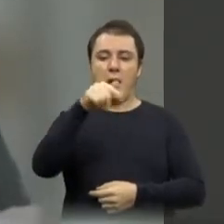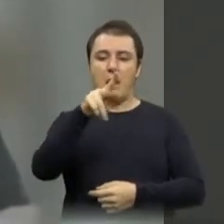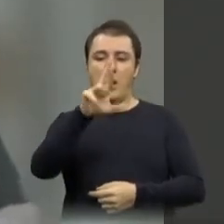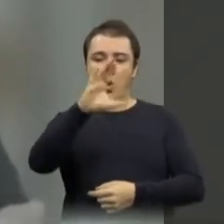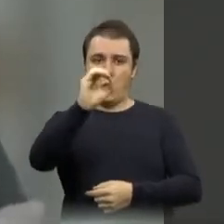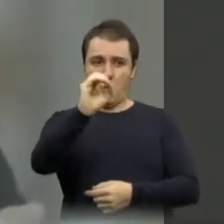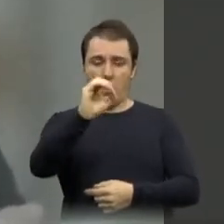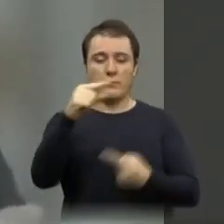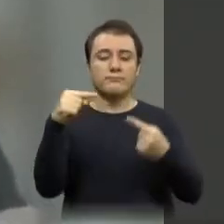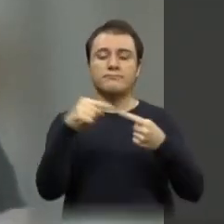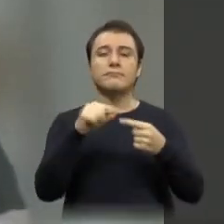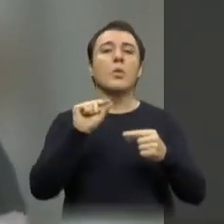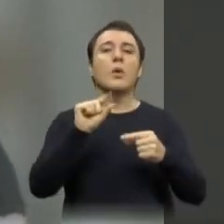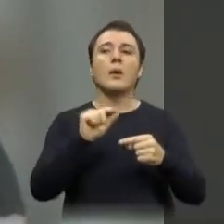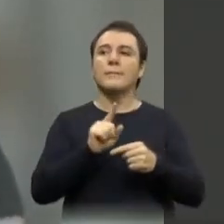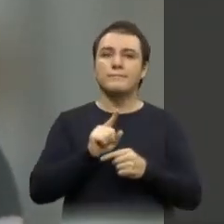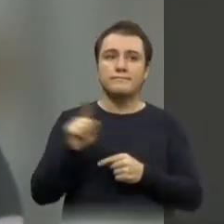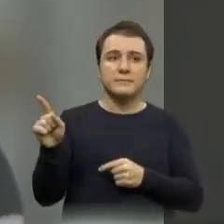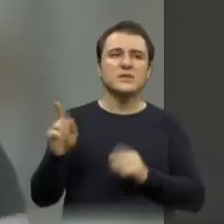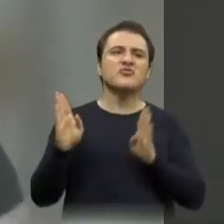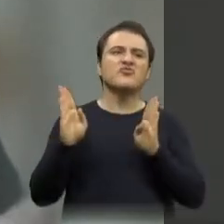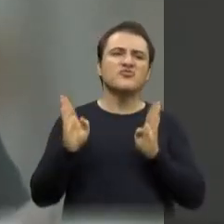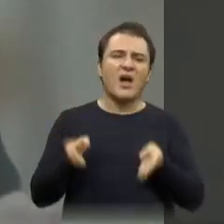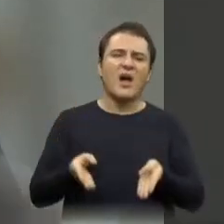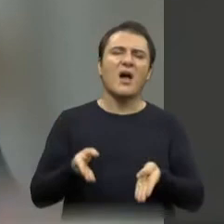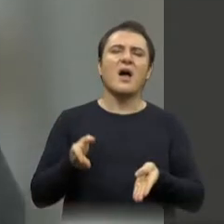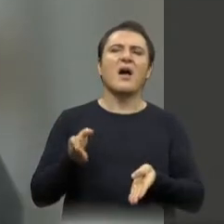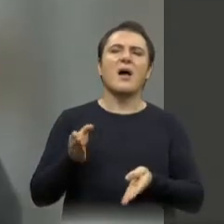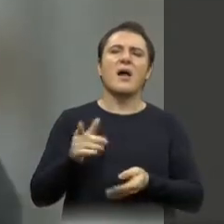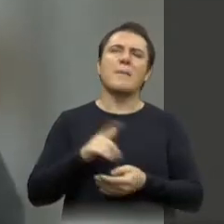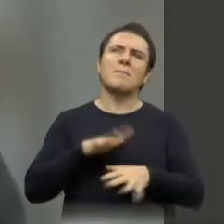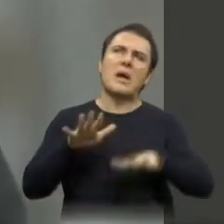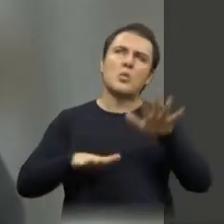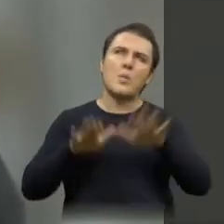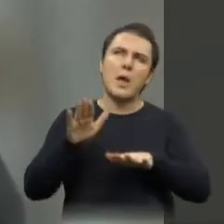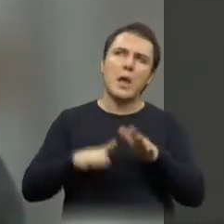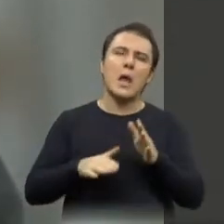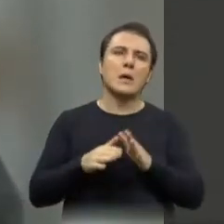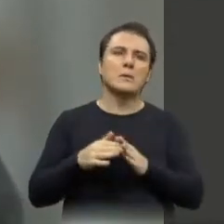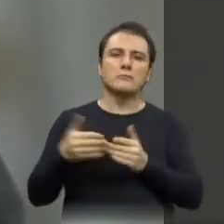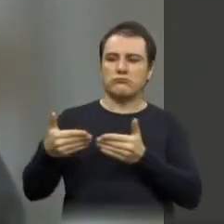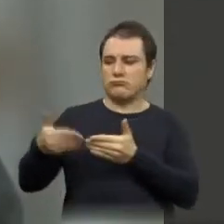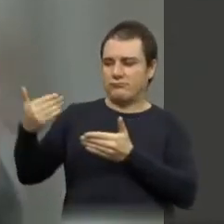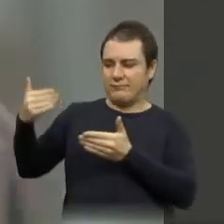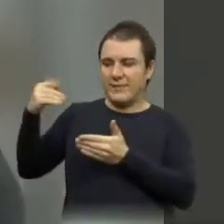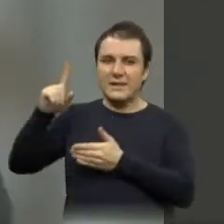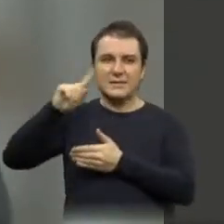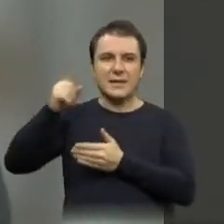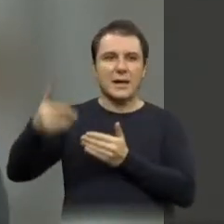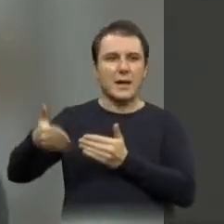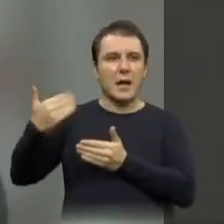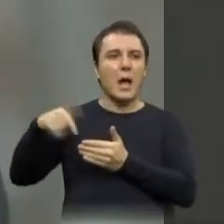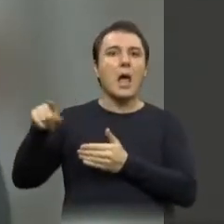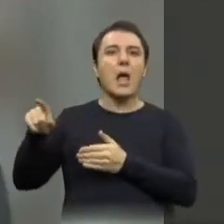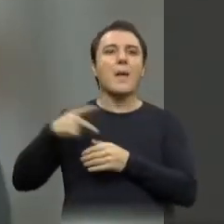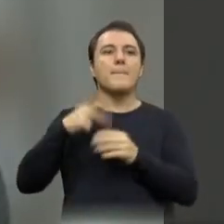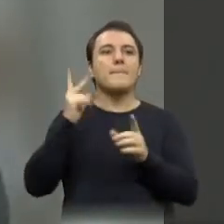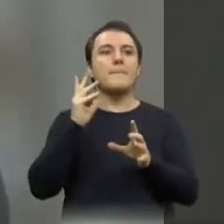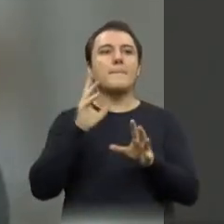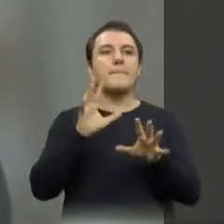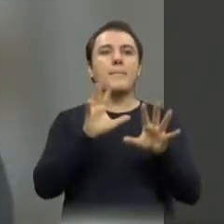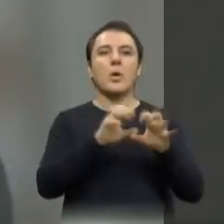O sargento Leandro Tartarini, ele já tinha, há mais ou menos uns dias antes, apreendido